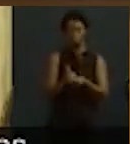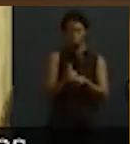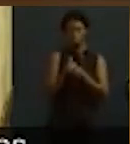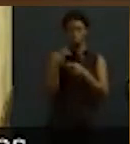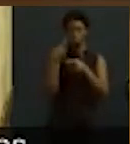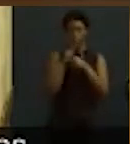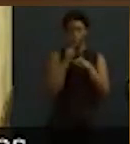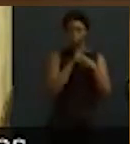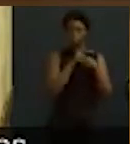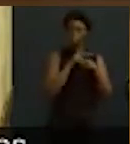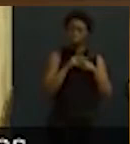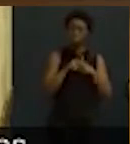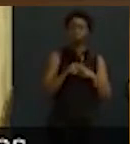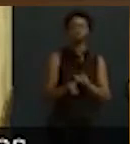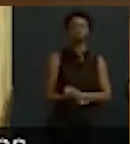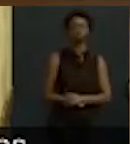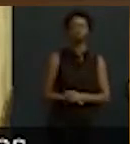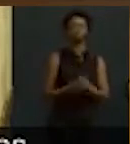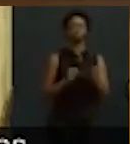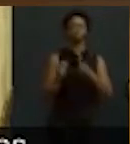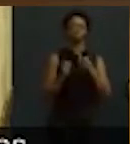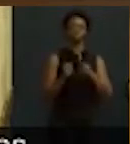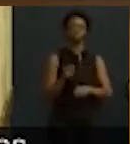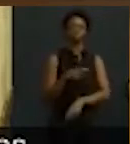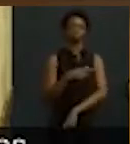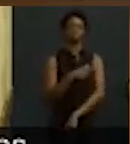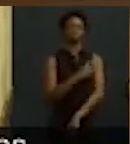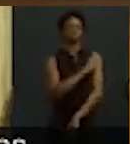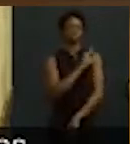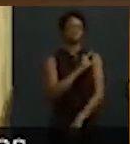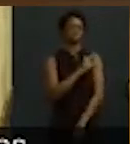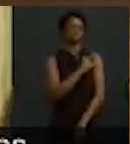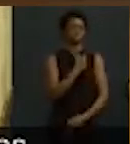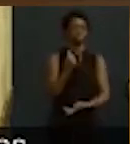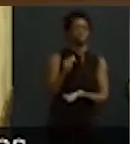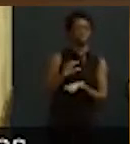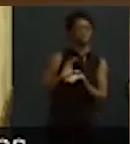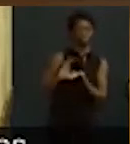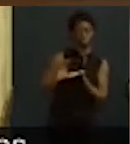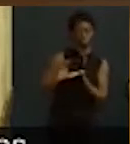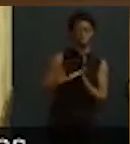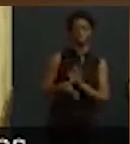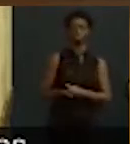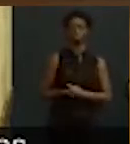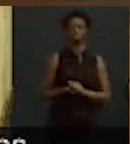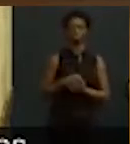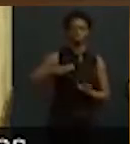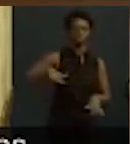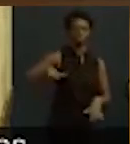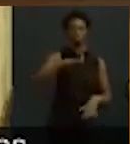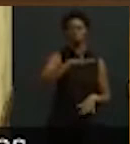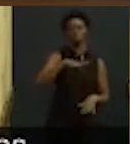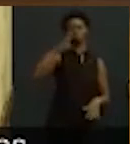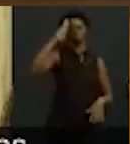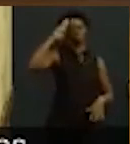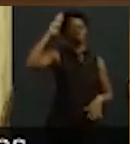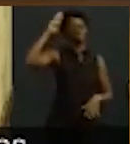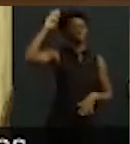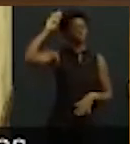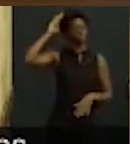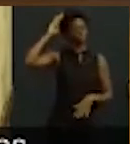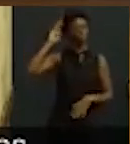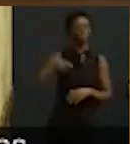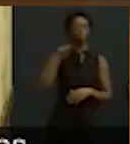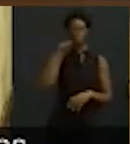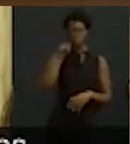auditoria, controle de gestão e da receita. No campo acadêmico, é professora de